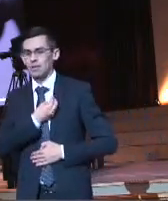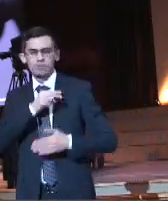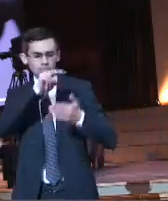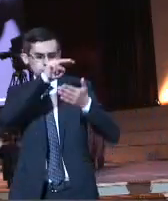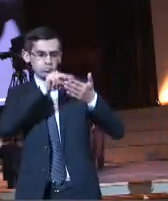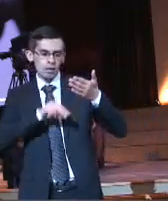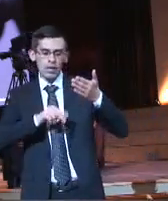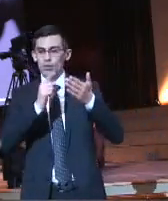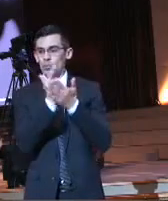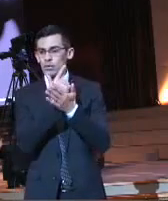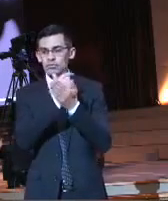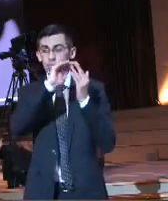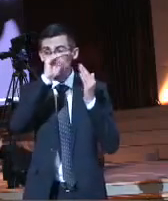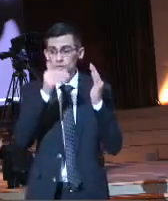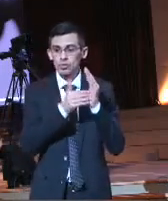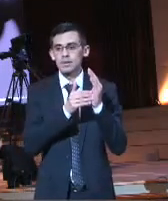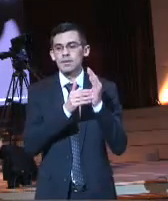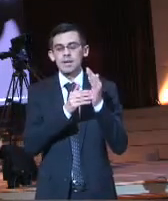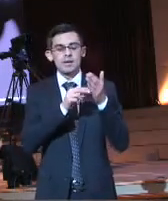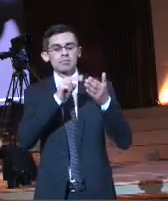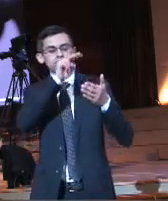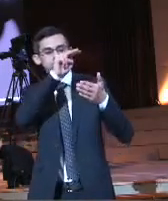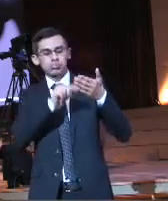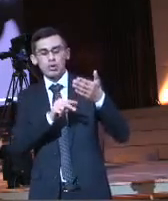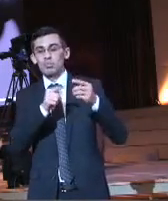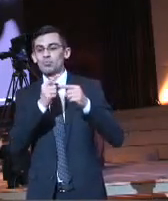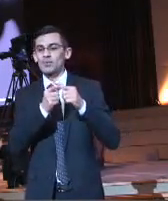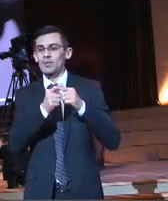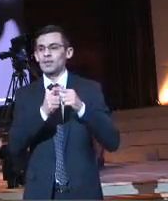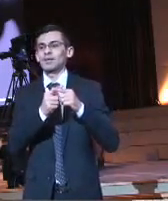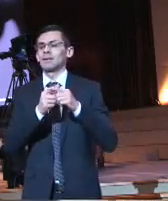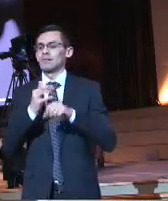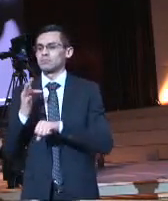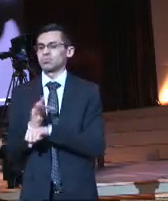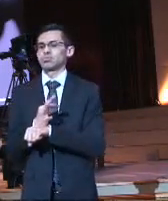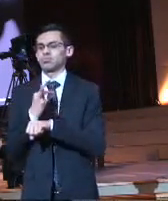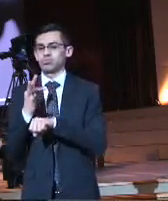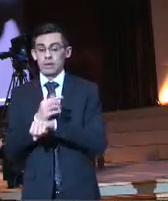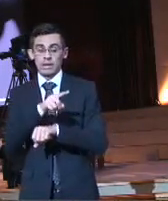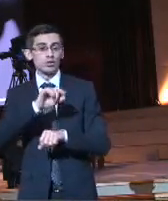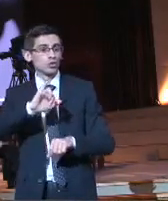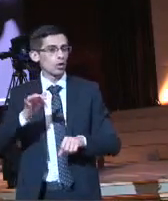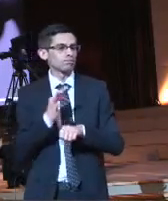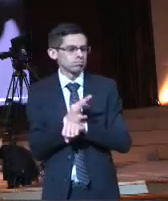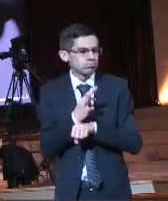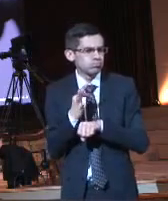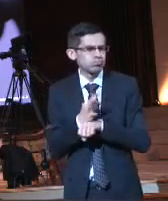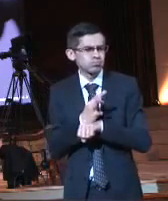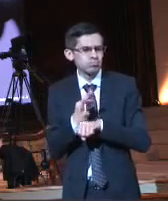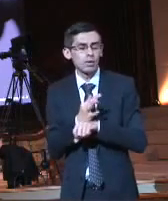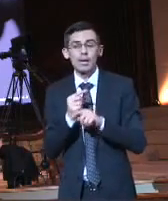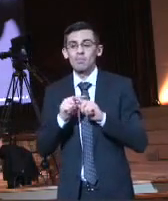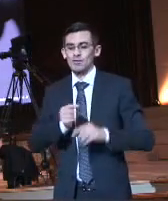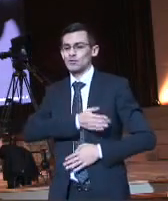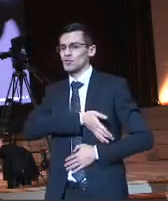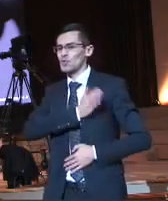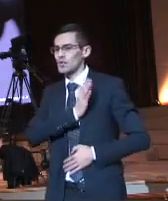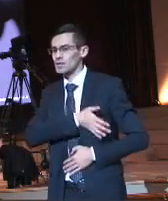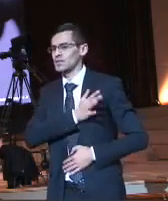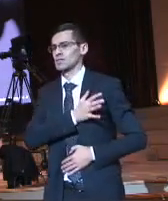livro de Jó, porque a gente fala tanto da paciência de Jó, mas tem hora que Jó perde a paciência, viu? E o coração dele fica